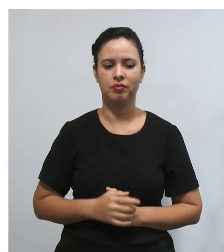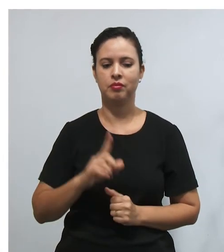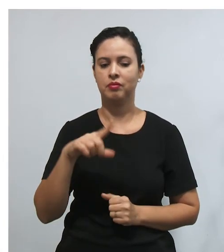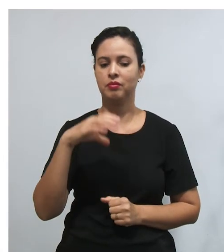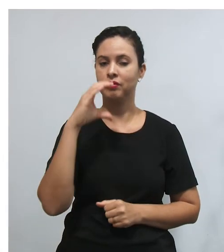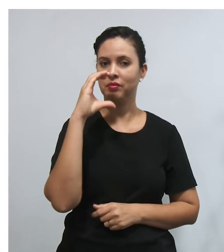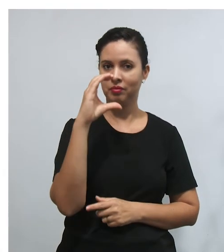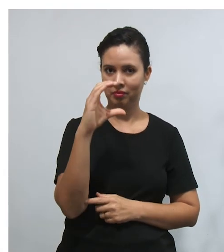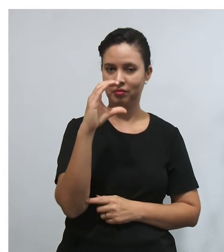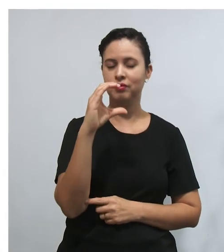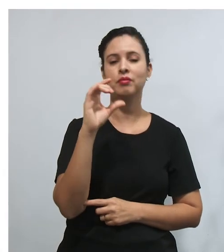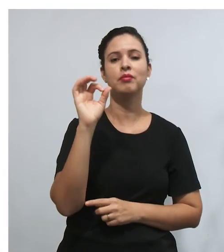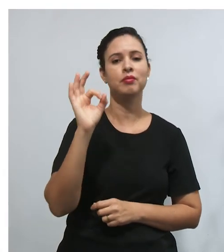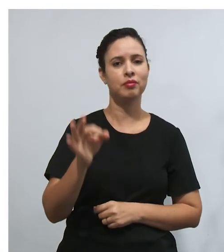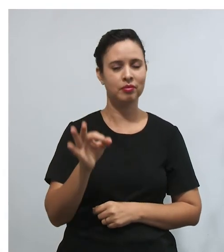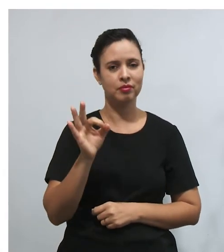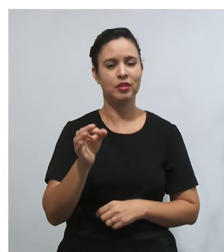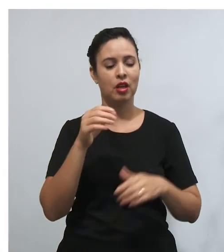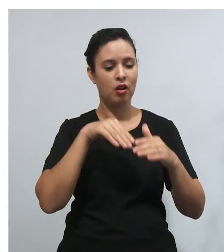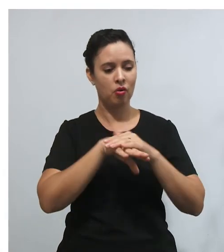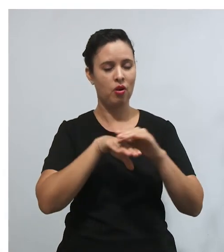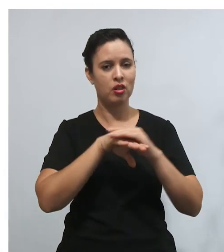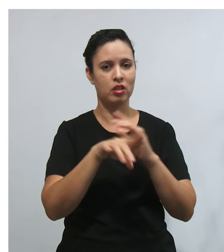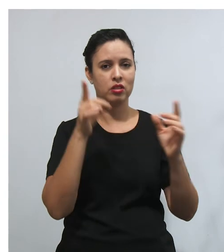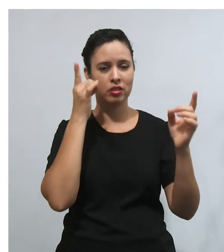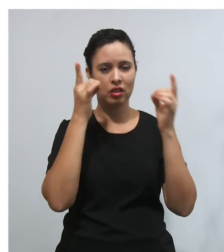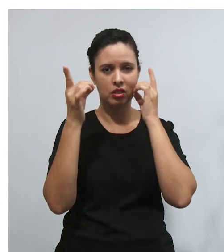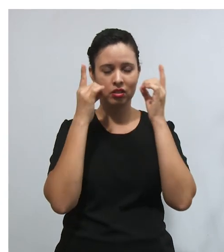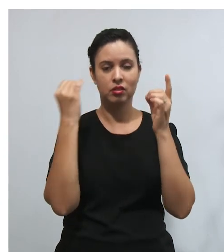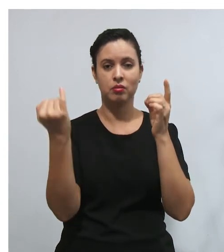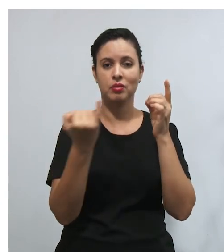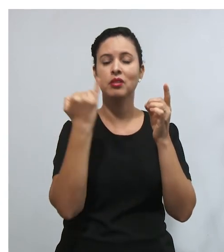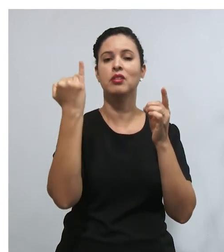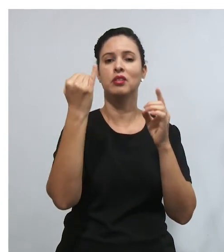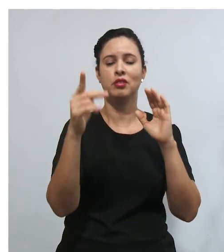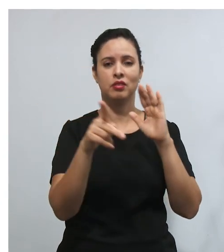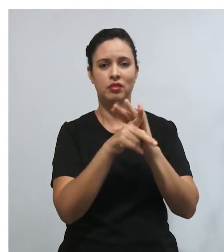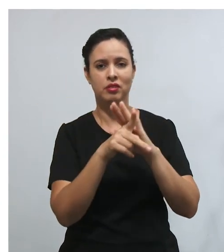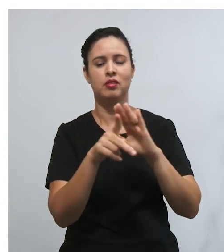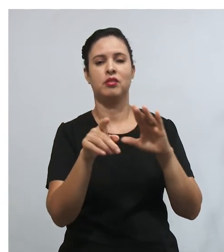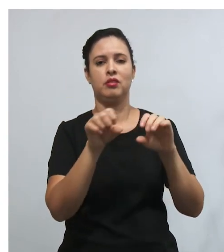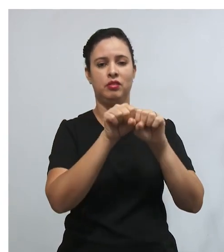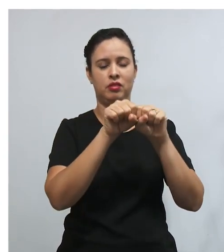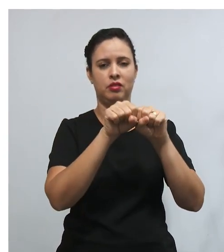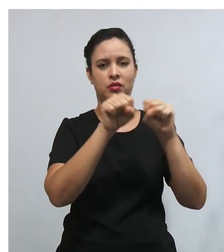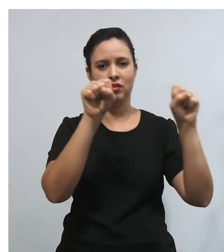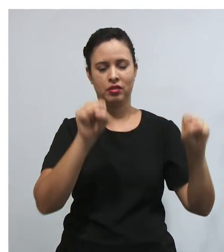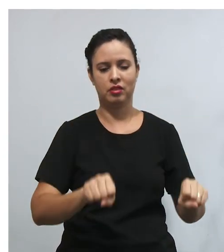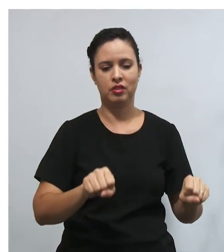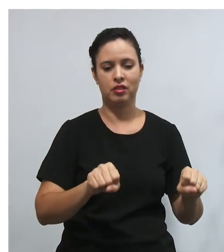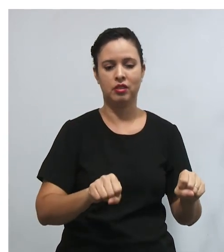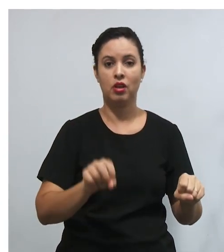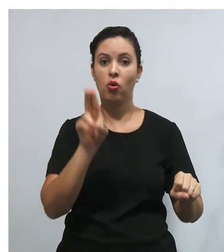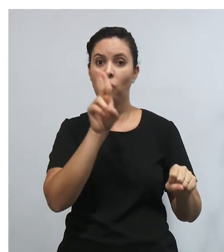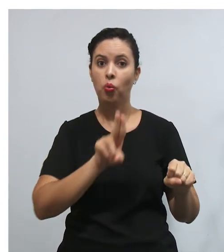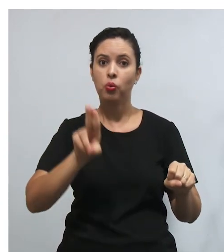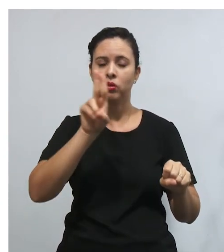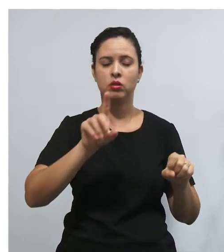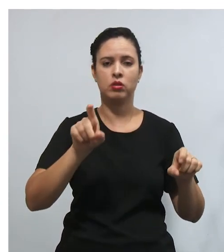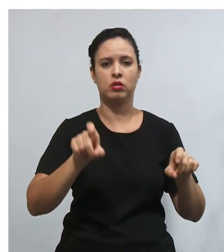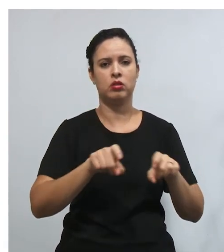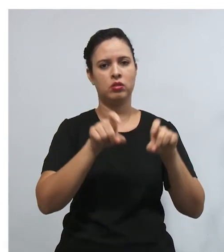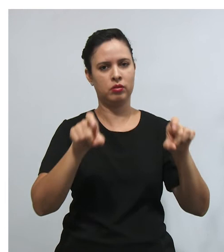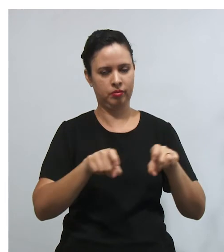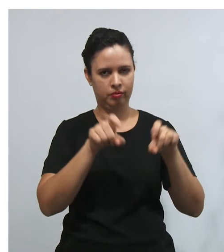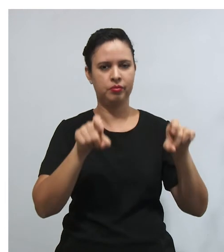C, armazenar os dados relevantes ao funcionamento do sistema durante, aqui é importante, durante a sua